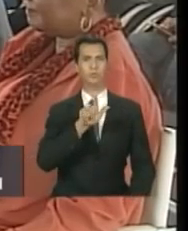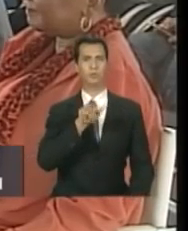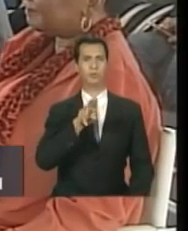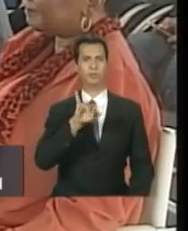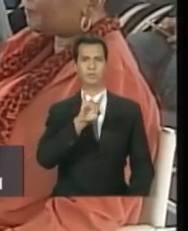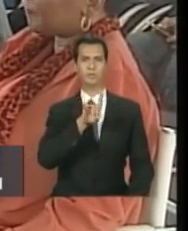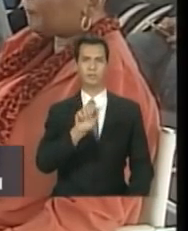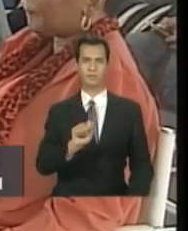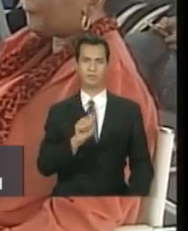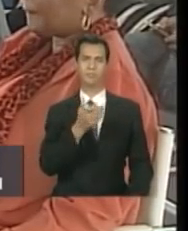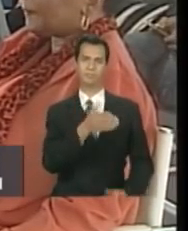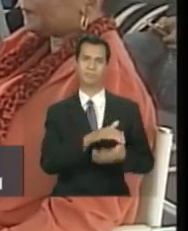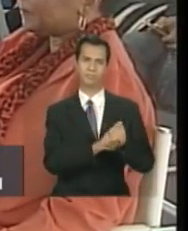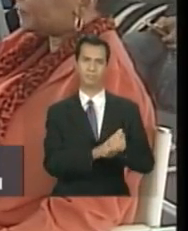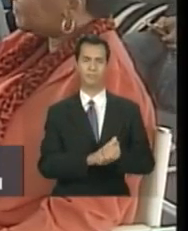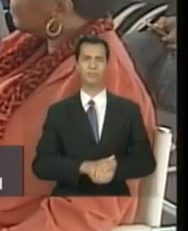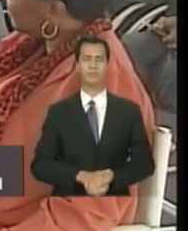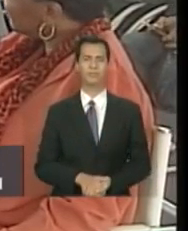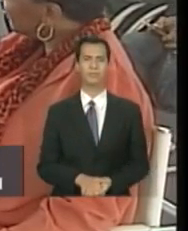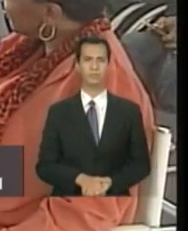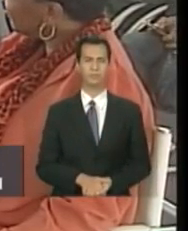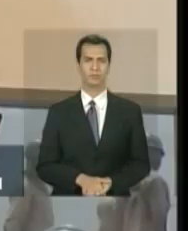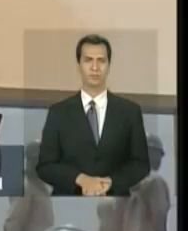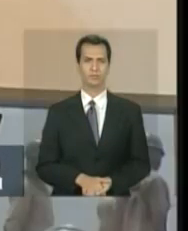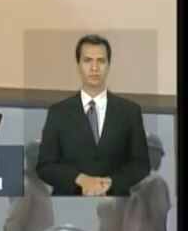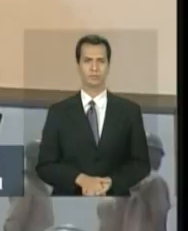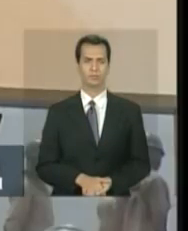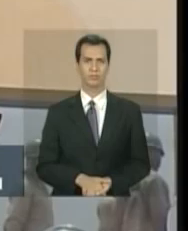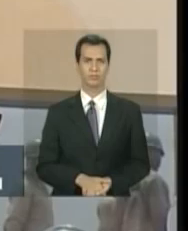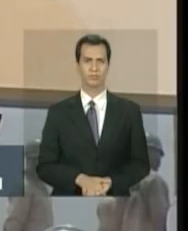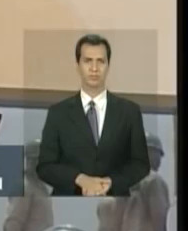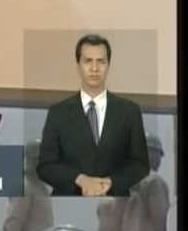Luísa. Eu tenho aqui